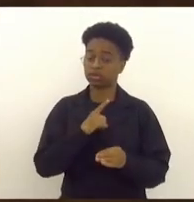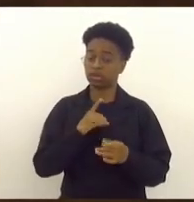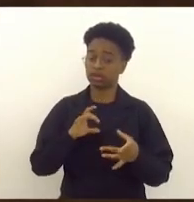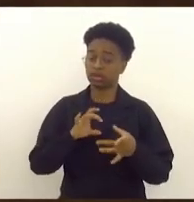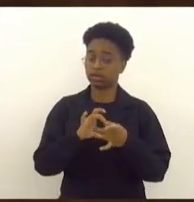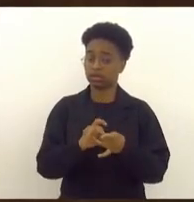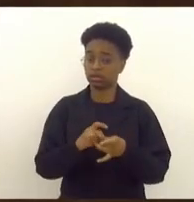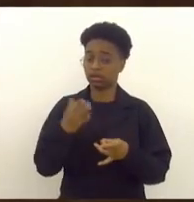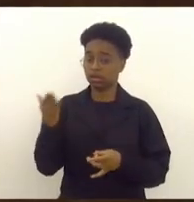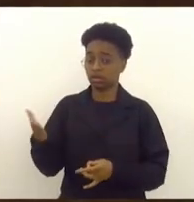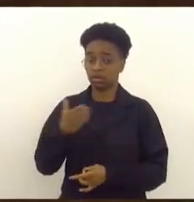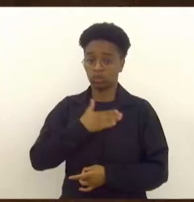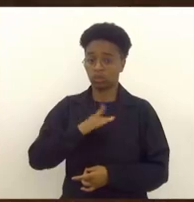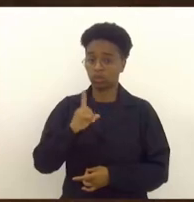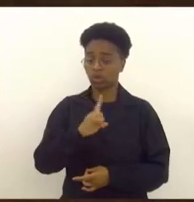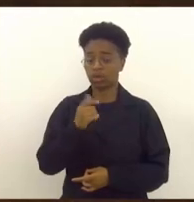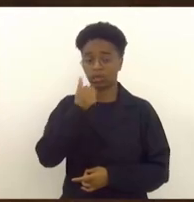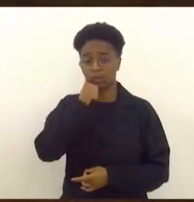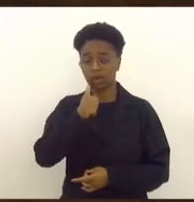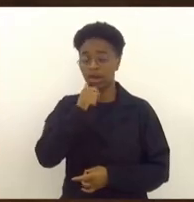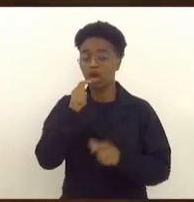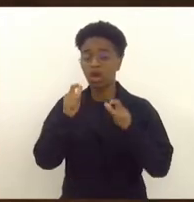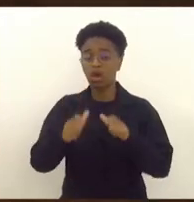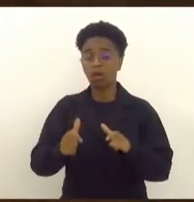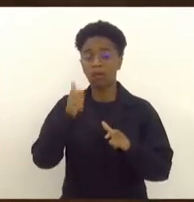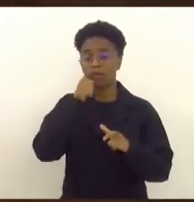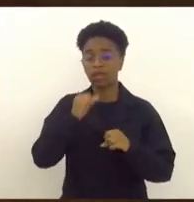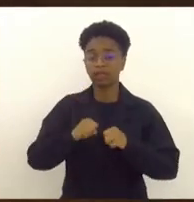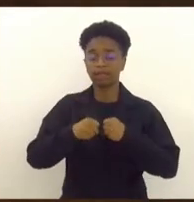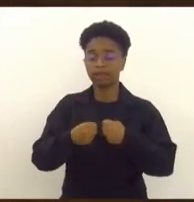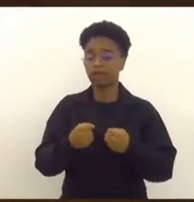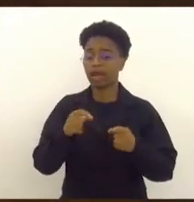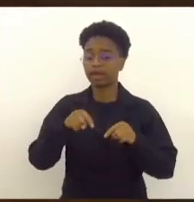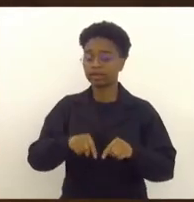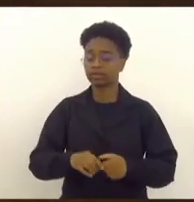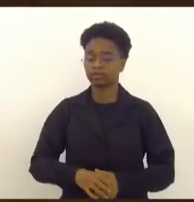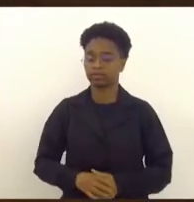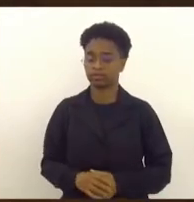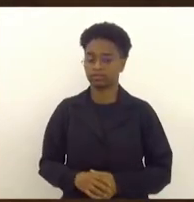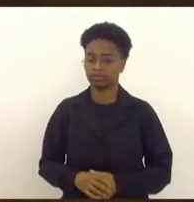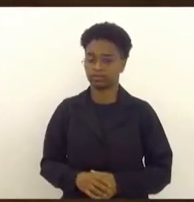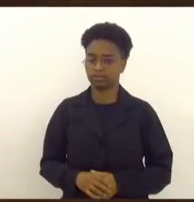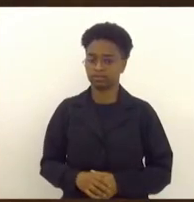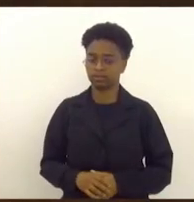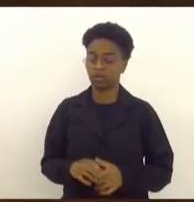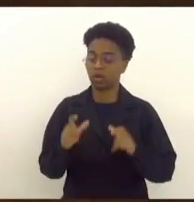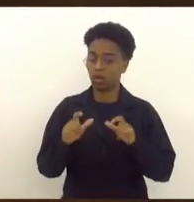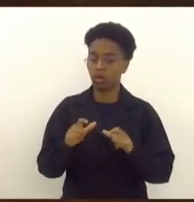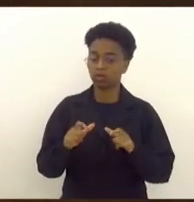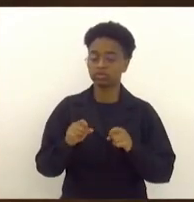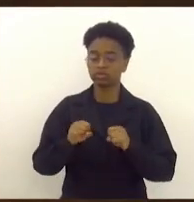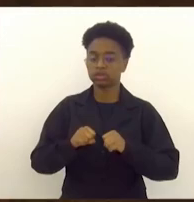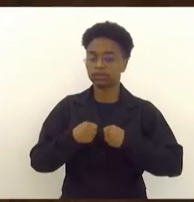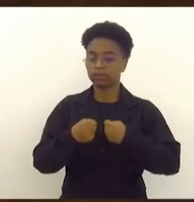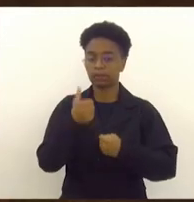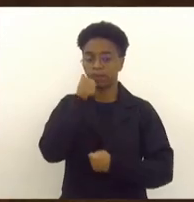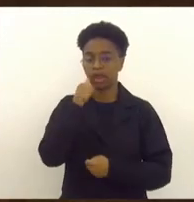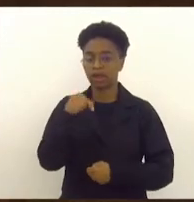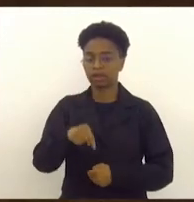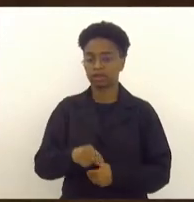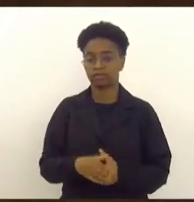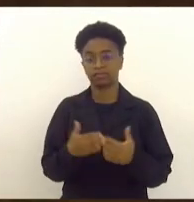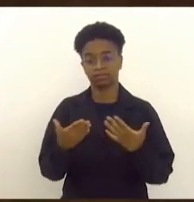do cara que não gosta de mulher Cadê as defensoras das mulheres aqui pô Cadê as defensoras das mulheres então Rodrigo